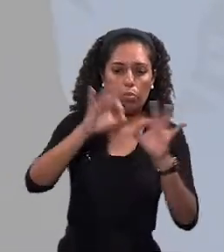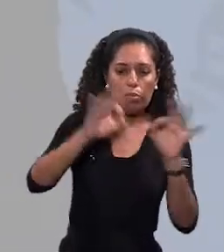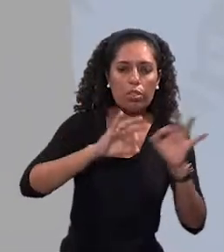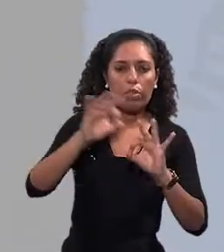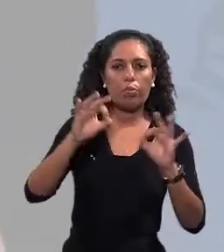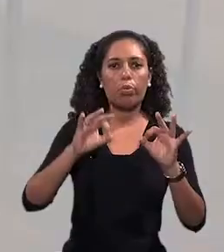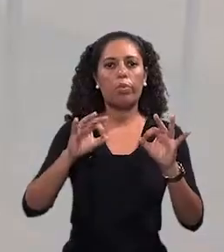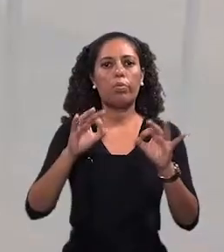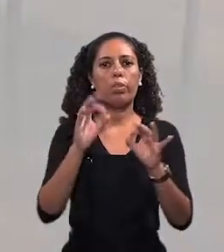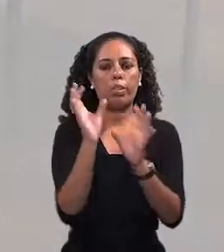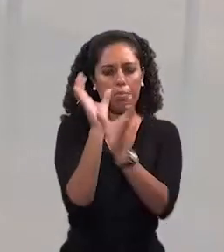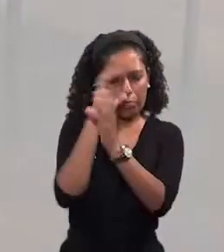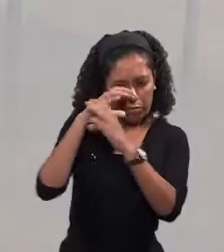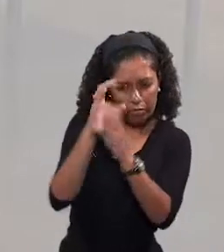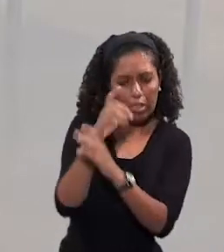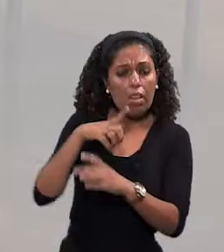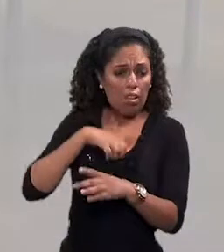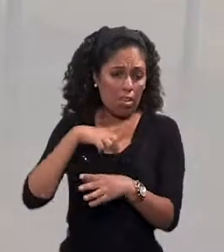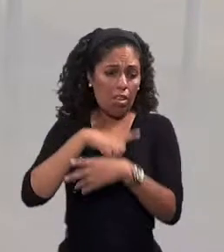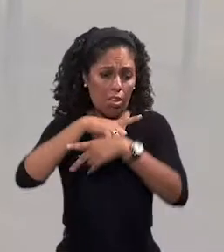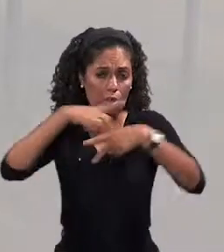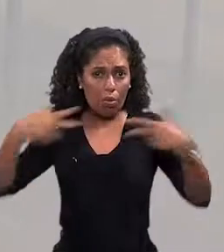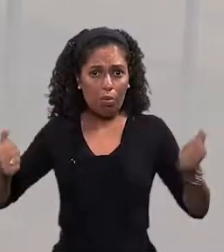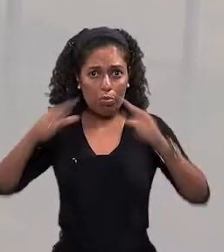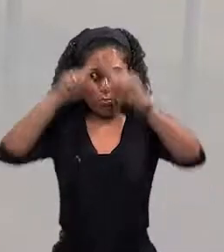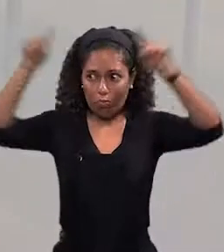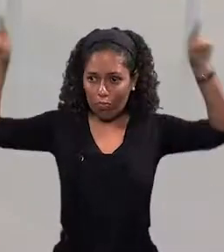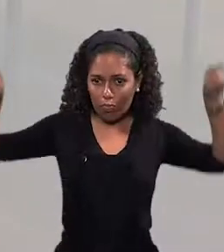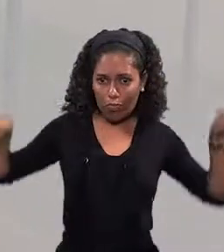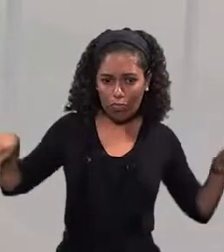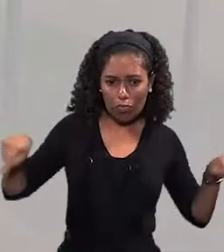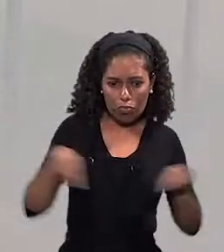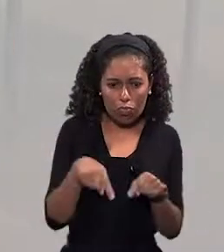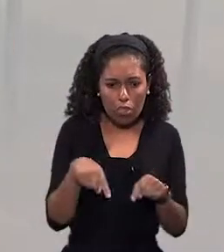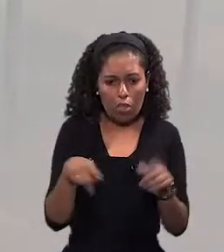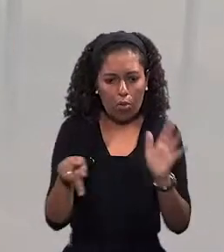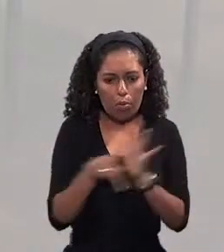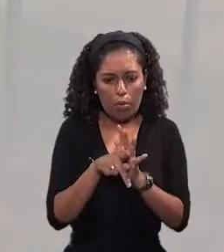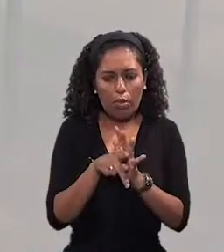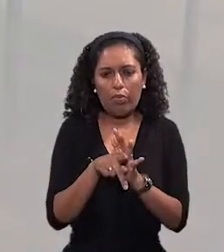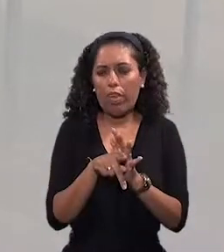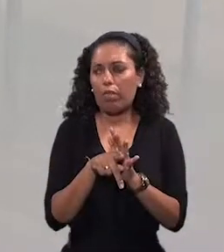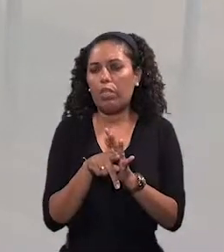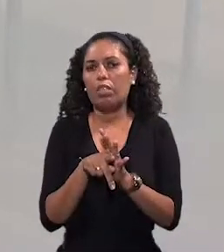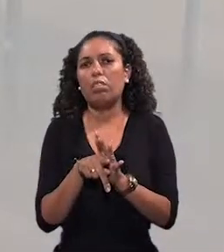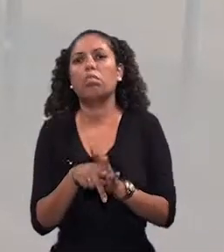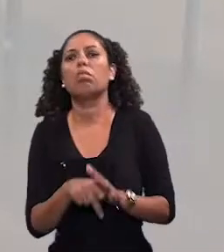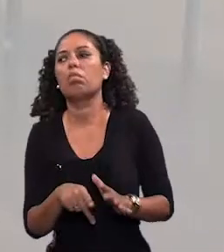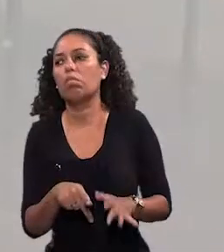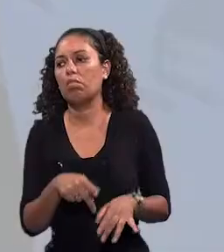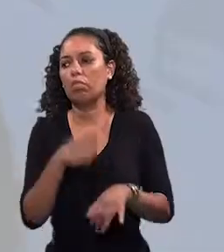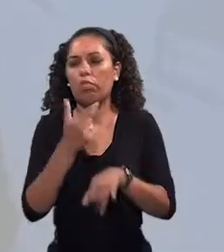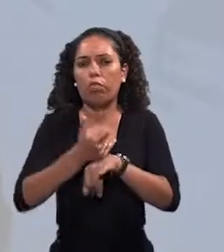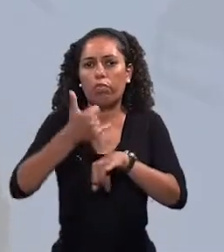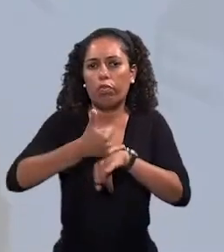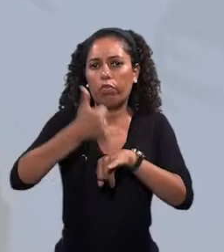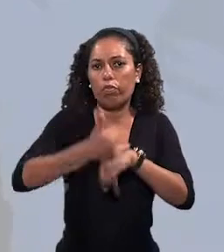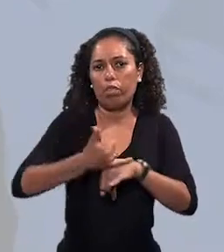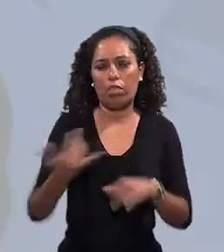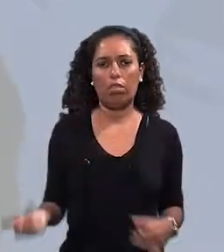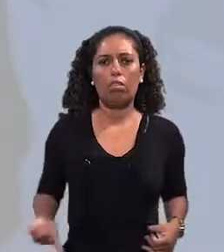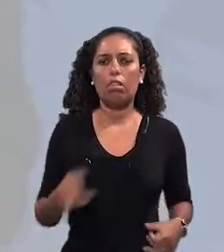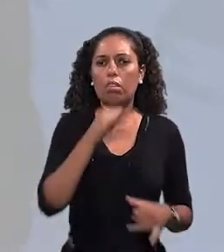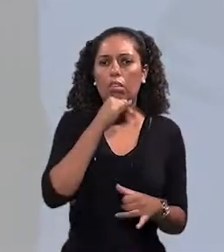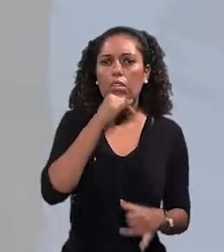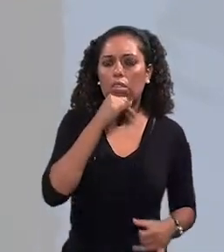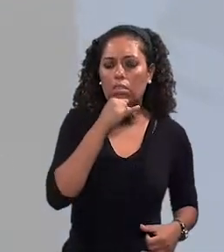das imagens, com containers. Mas ali são coisas provisórias, apenas para 15, 16 dias. E uma Copa do Mundo para coisa de 30